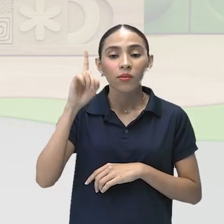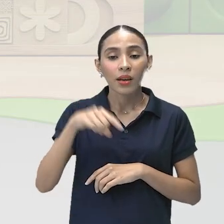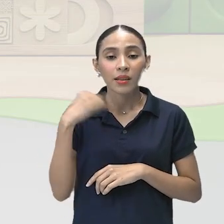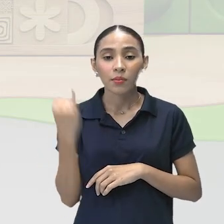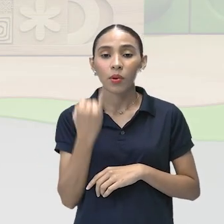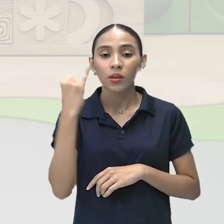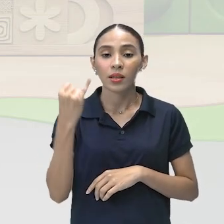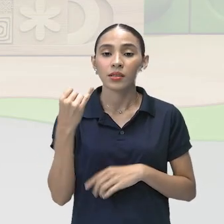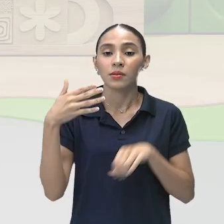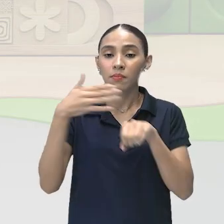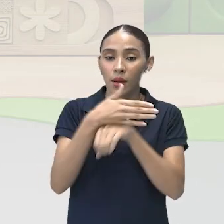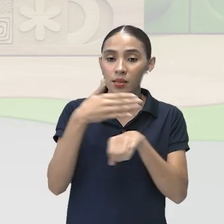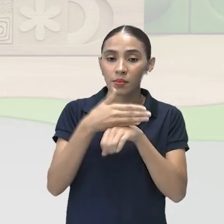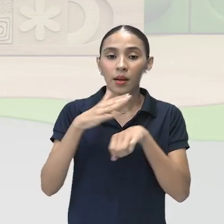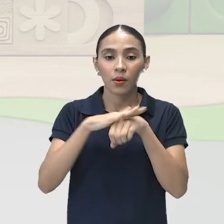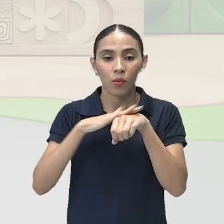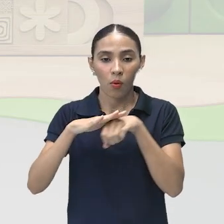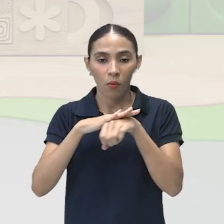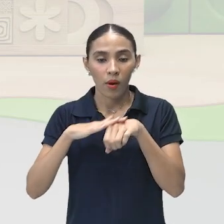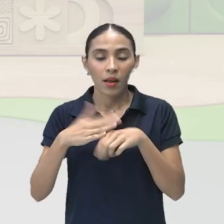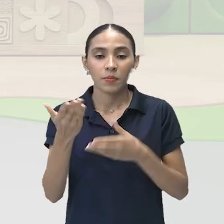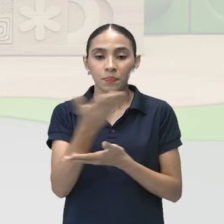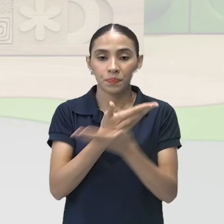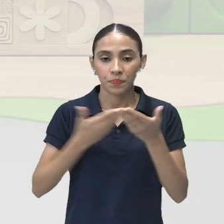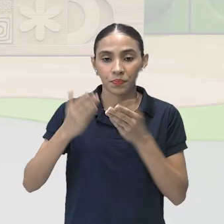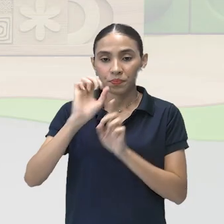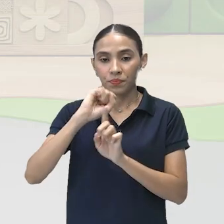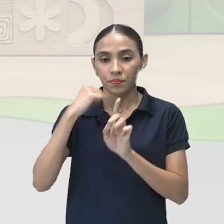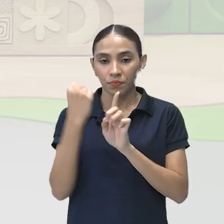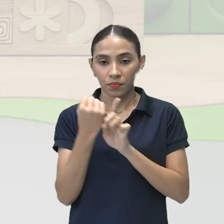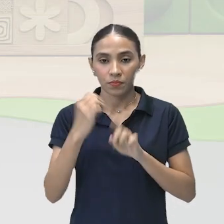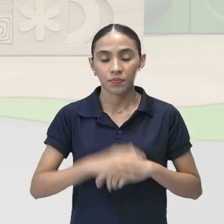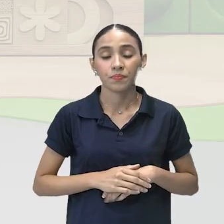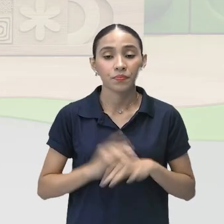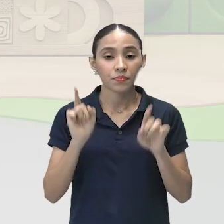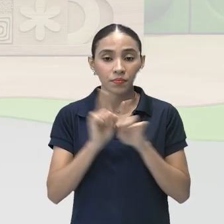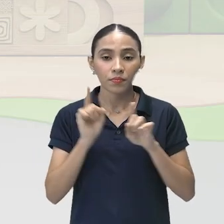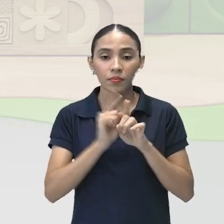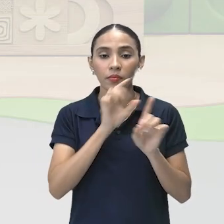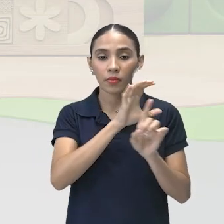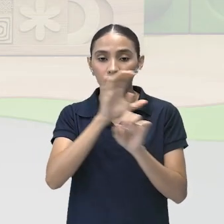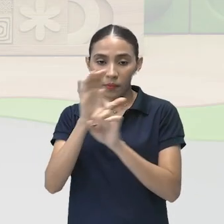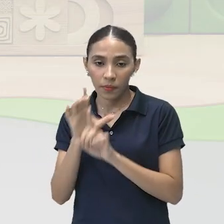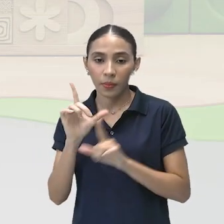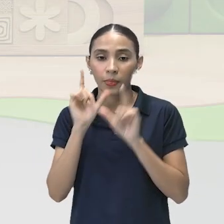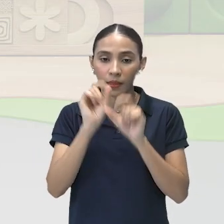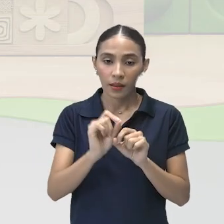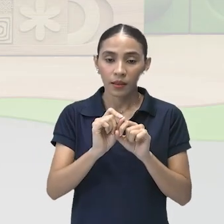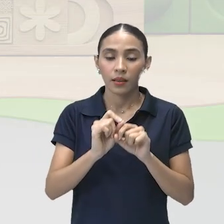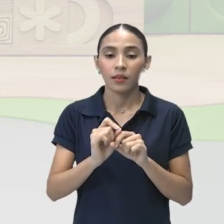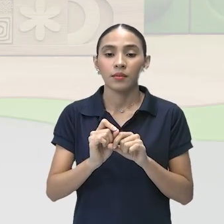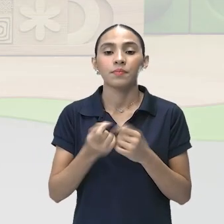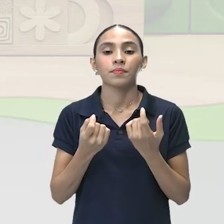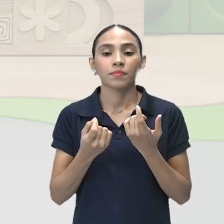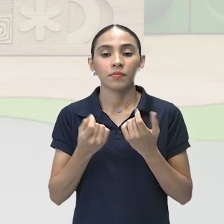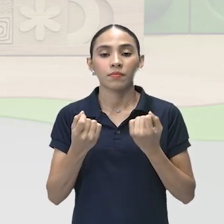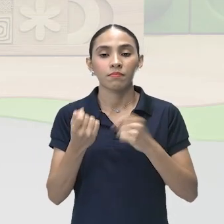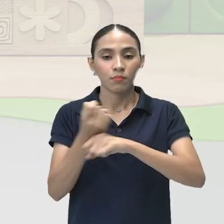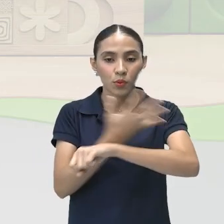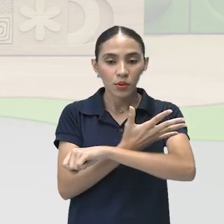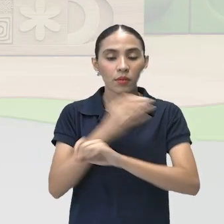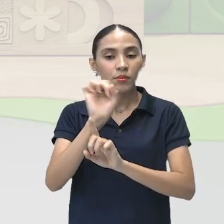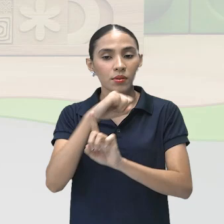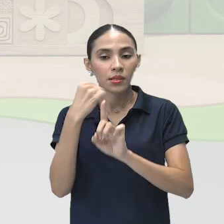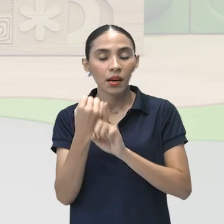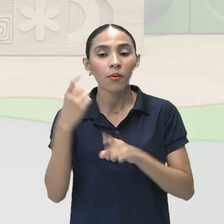para participar de conversas, a interação social, e também acaba influenciando o bem-estar emocional e social,